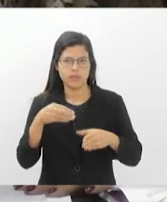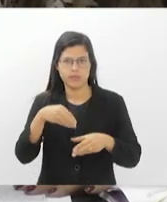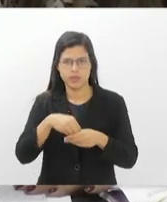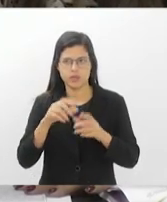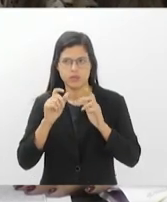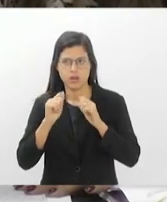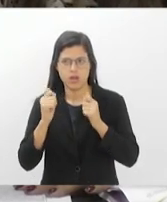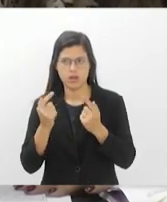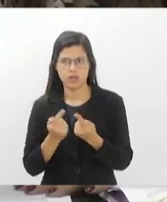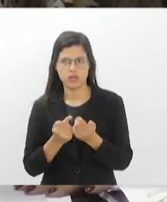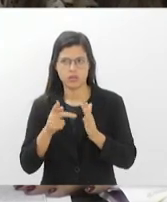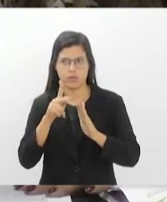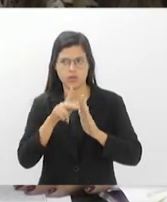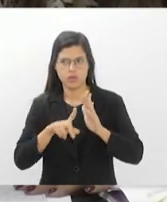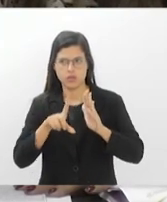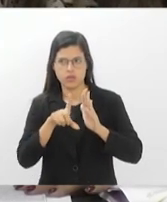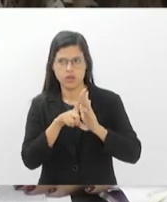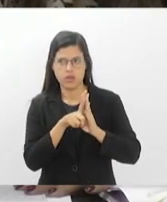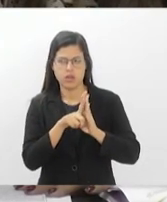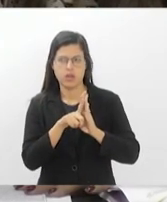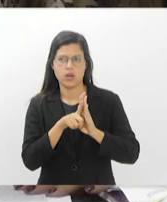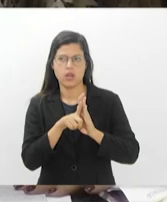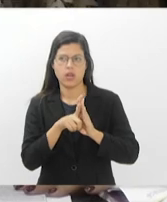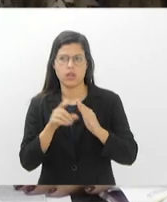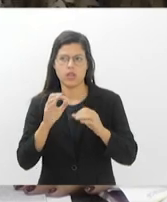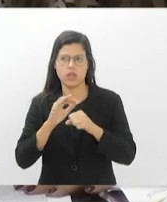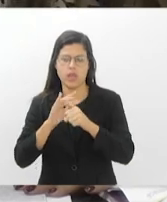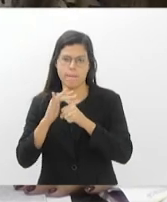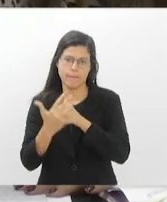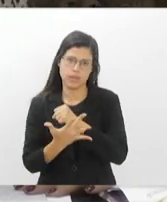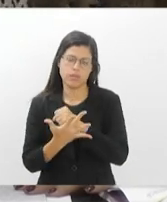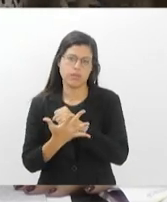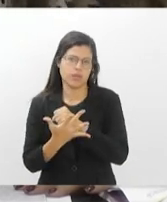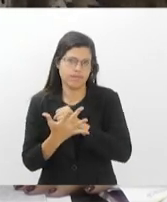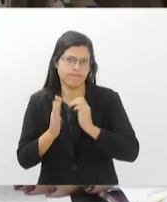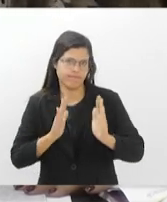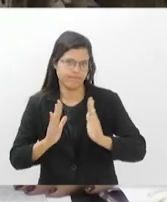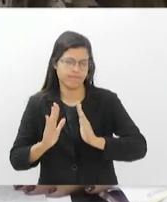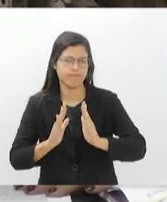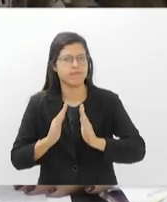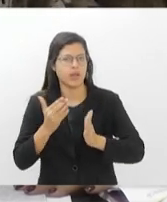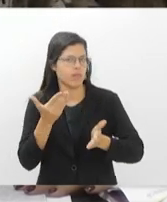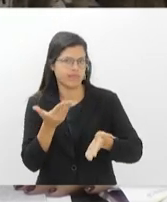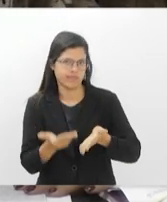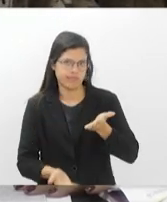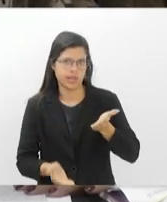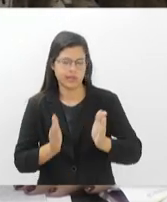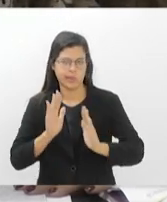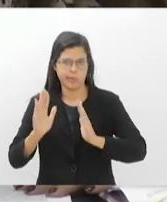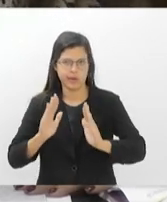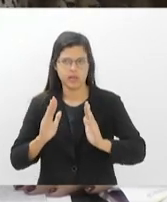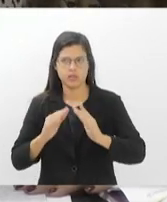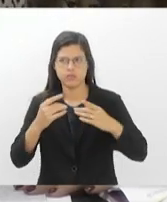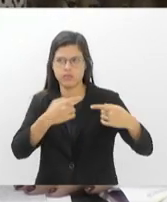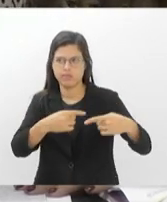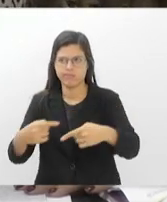Projeto de lei, que a aplicabilidade na pandemia, ele perdeu o objeto, né? Então, para discutir.